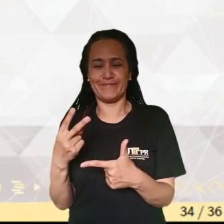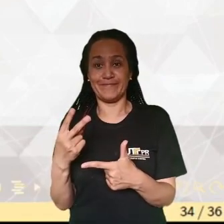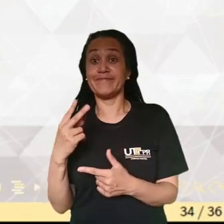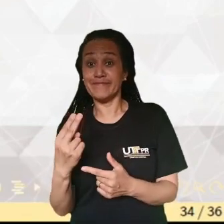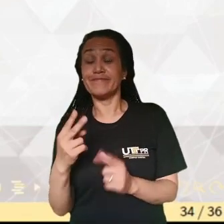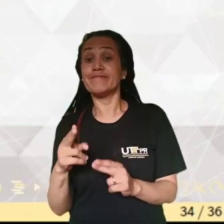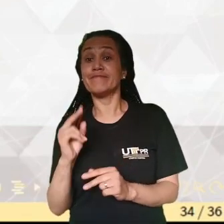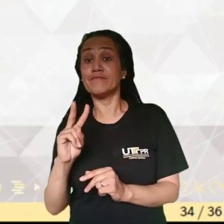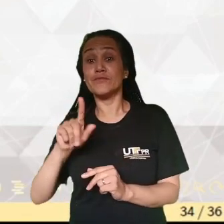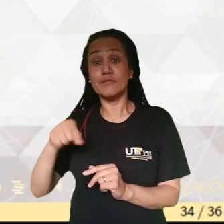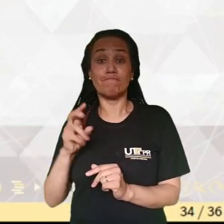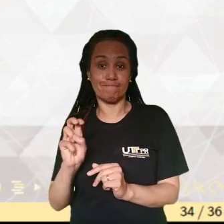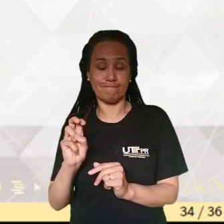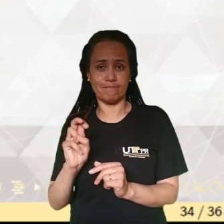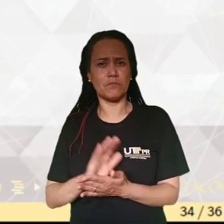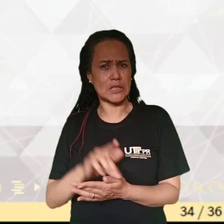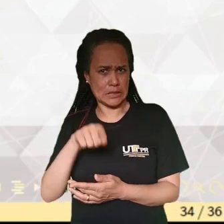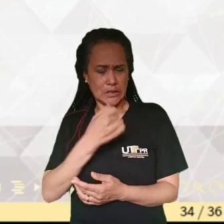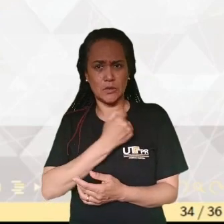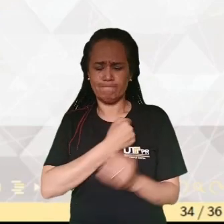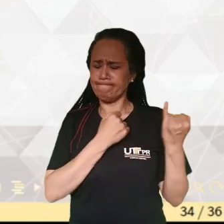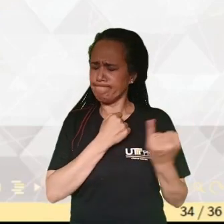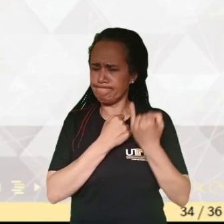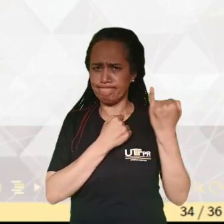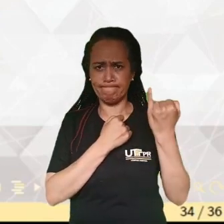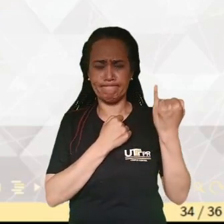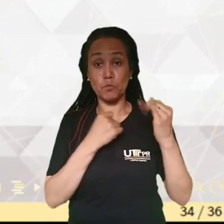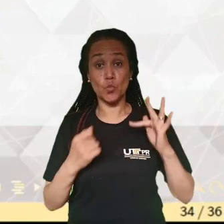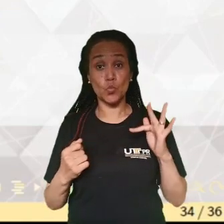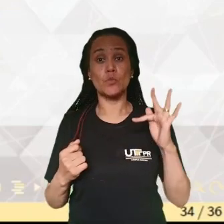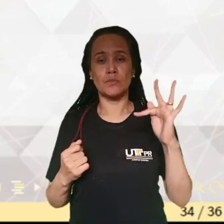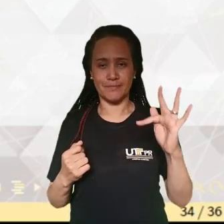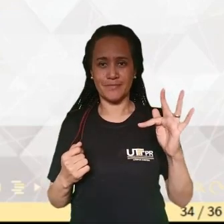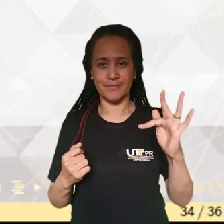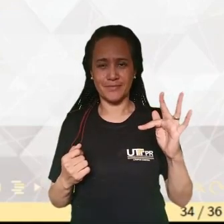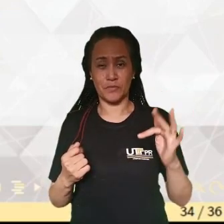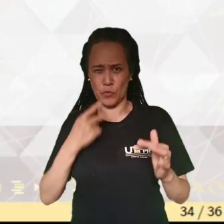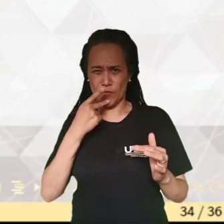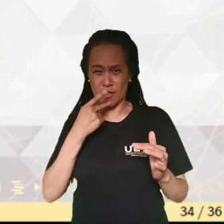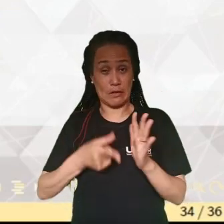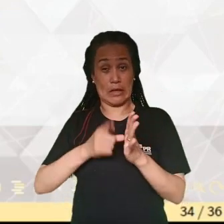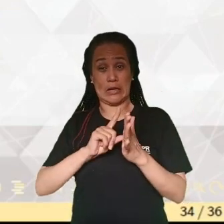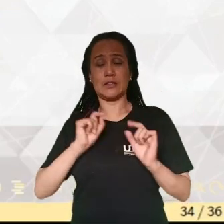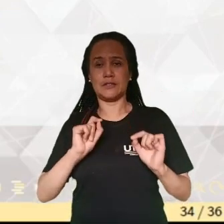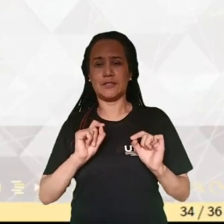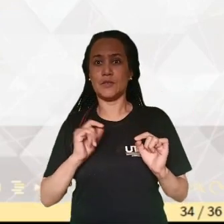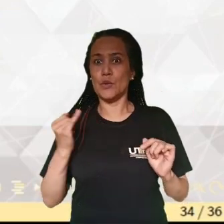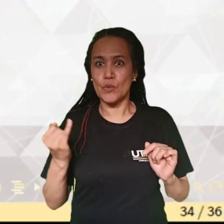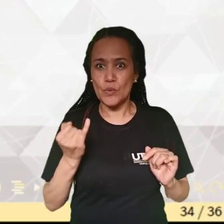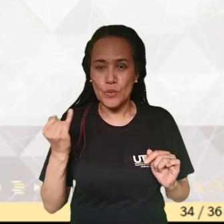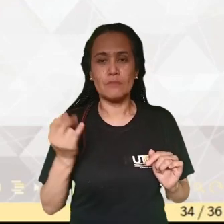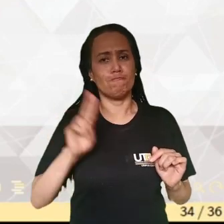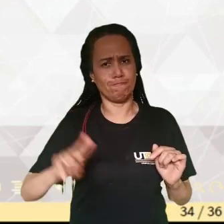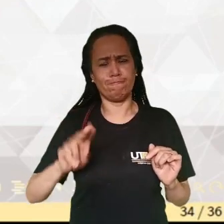valor 2 negativo dividido por 2, que é igual a 2,5. Esse valor é muito importante porque